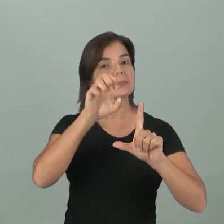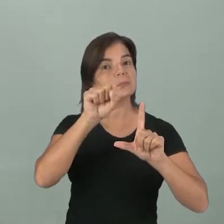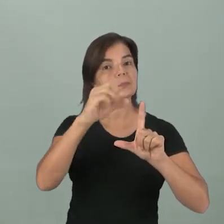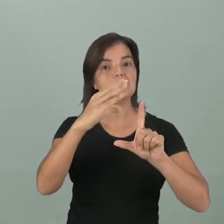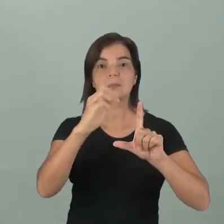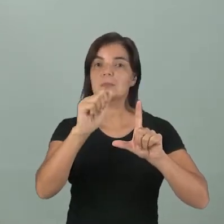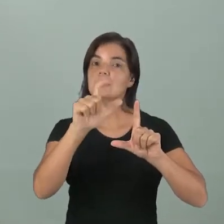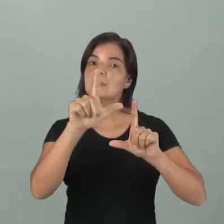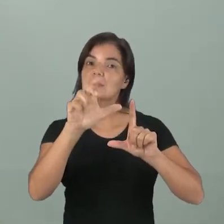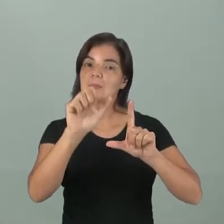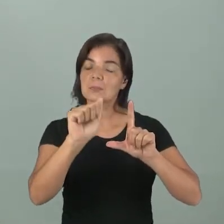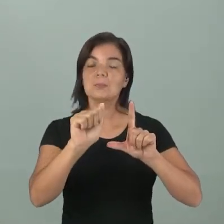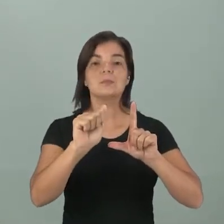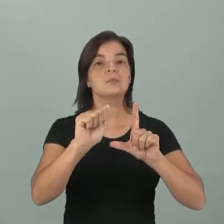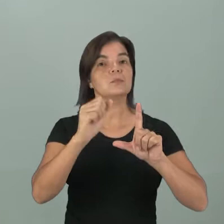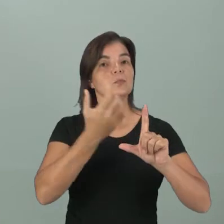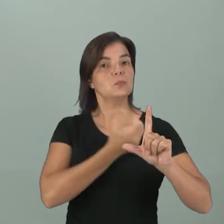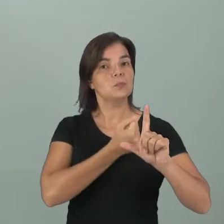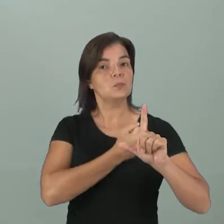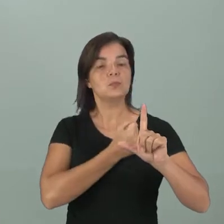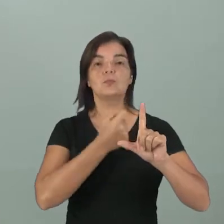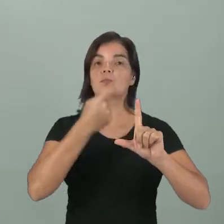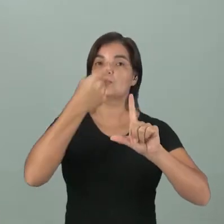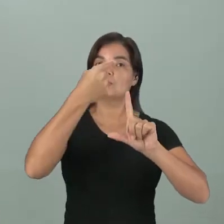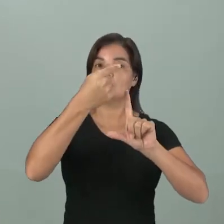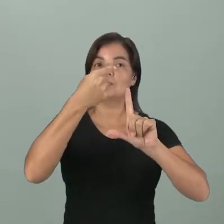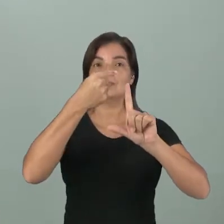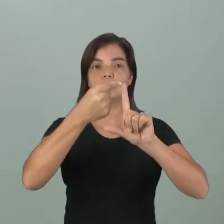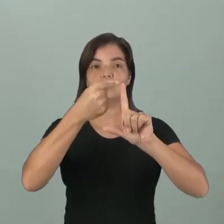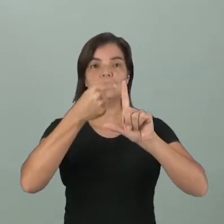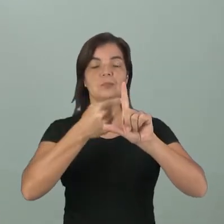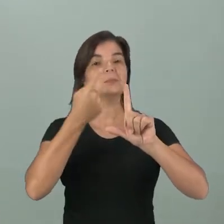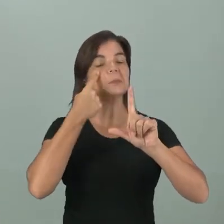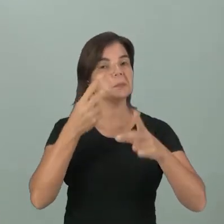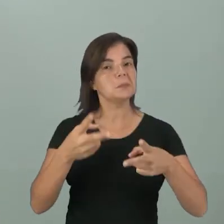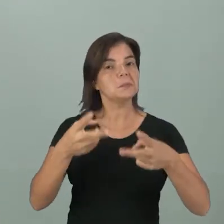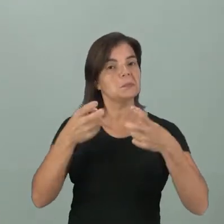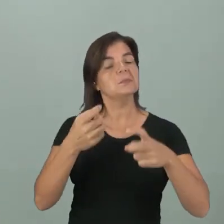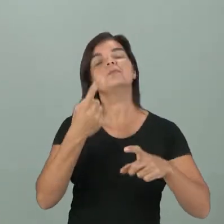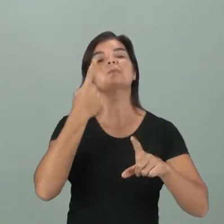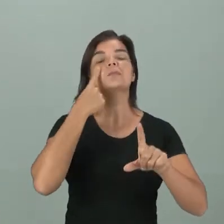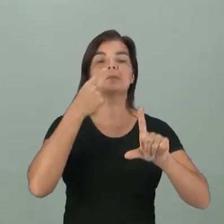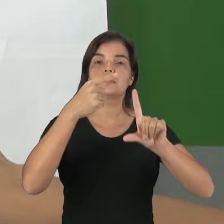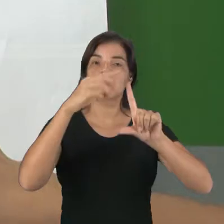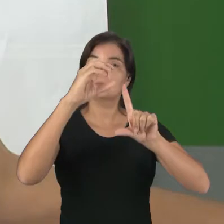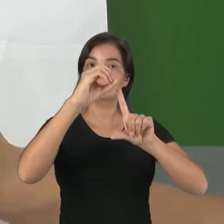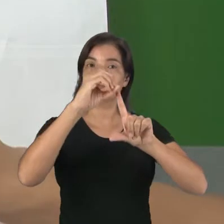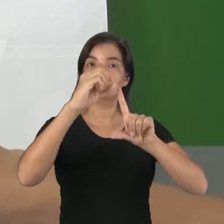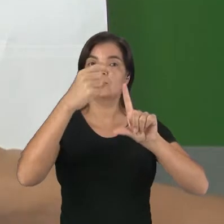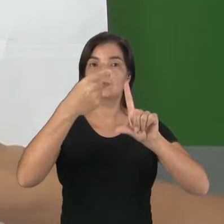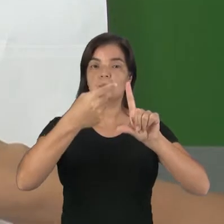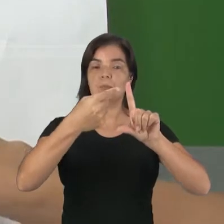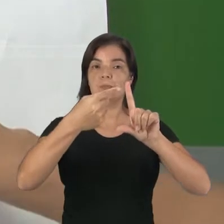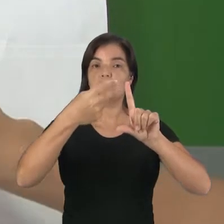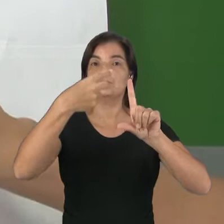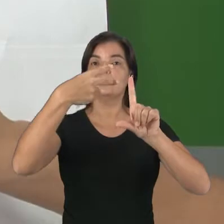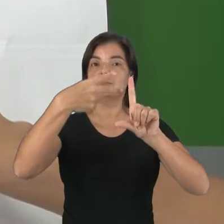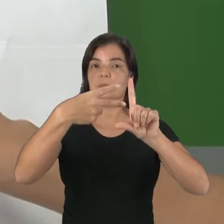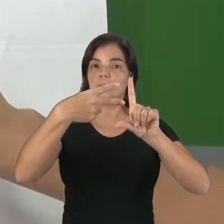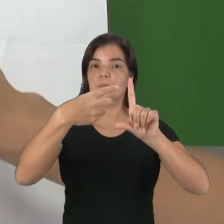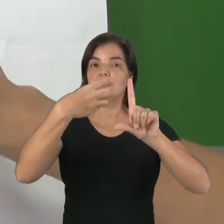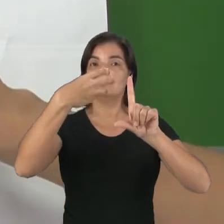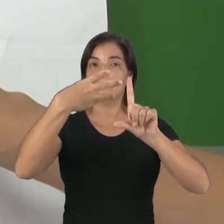em especial, ela vai de 1 em 1. Vocês conseguiram perceber isso? Olhem só. 0,